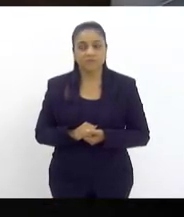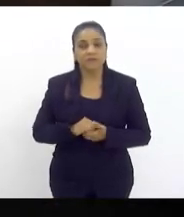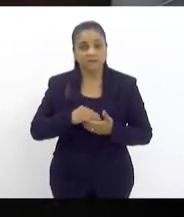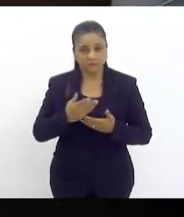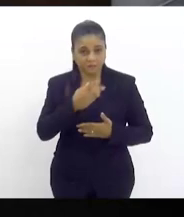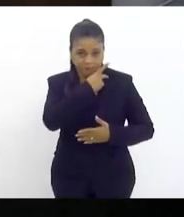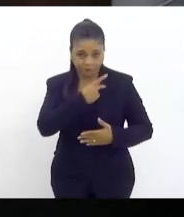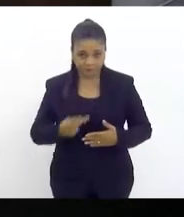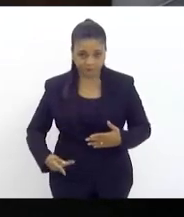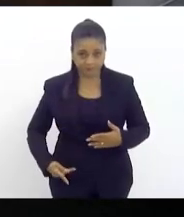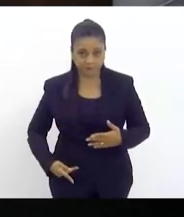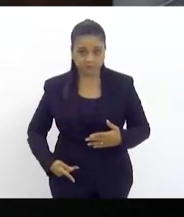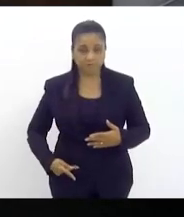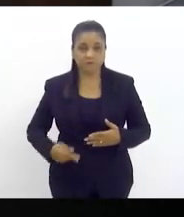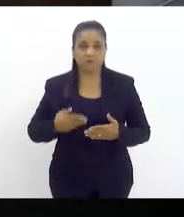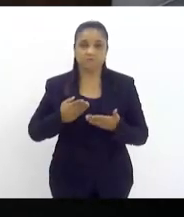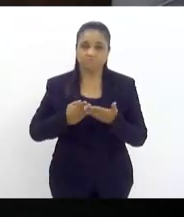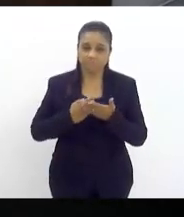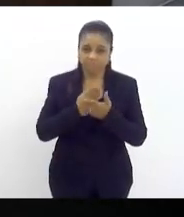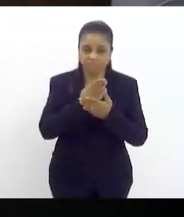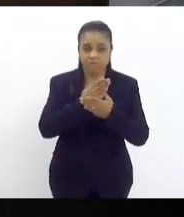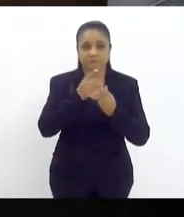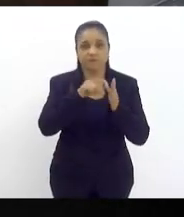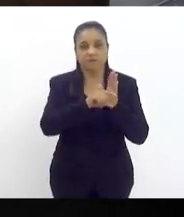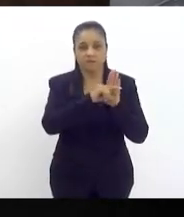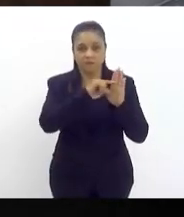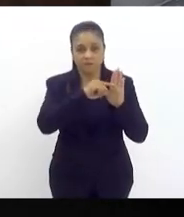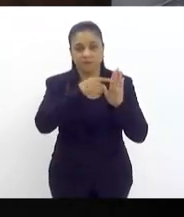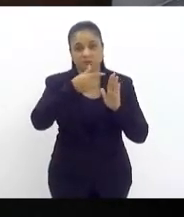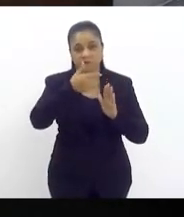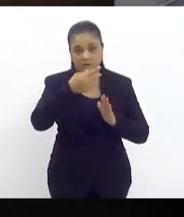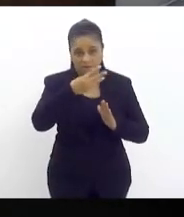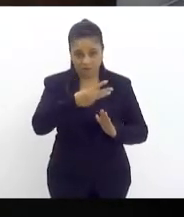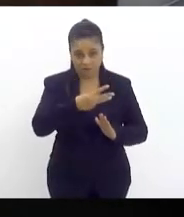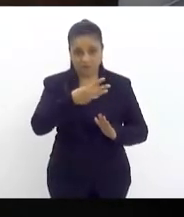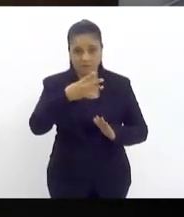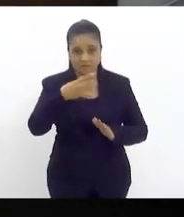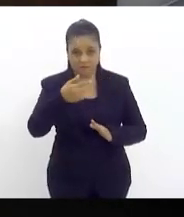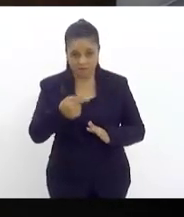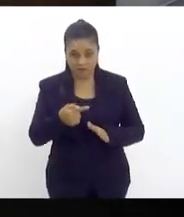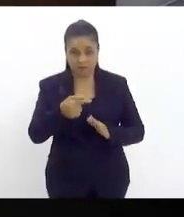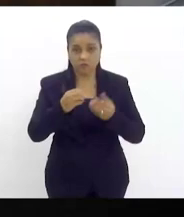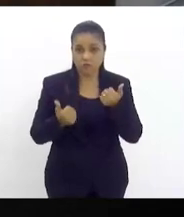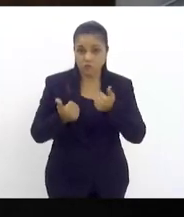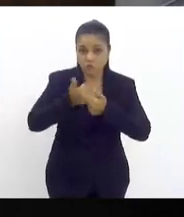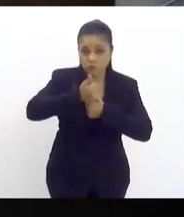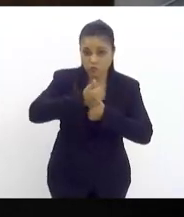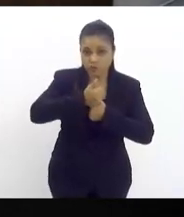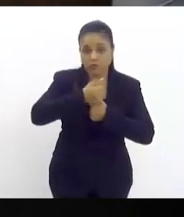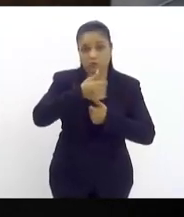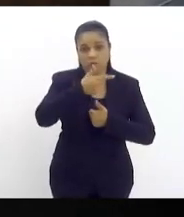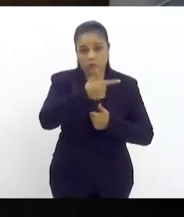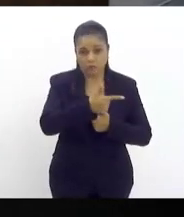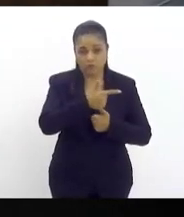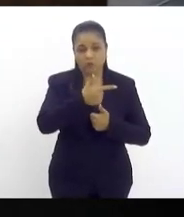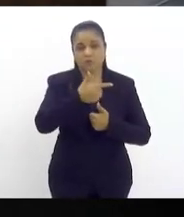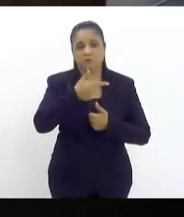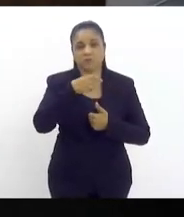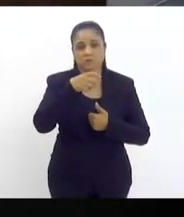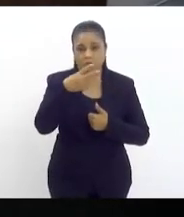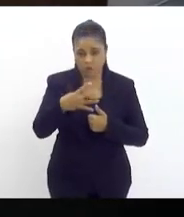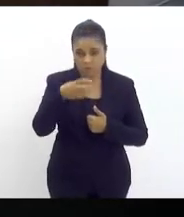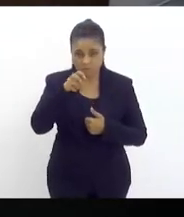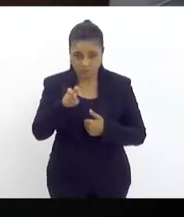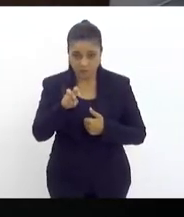Presidente, favorável às emendas número 3 e 7, favorável com subemendas emendas número 2, 4, 5